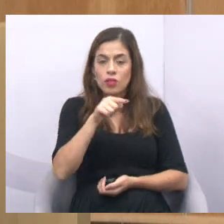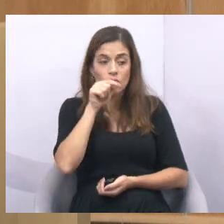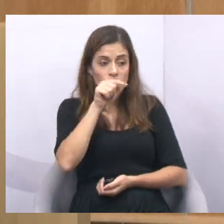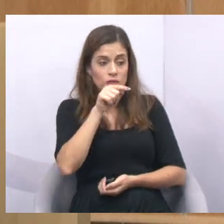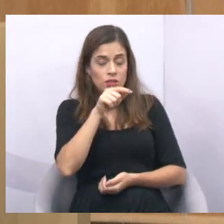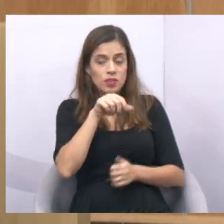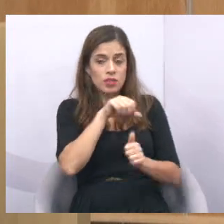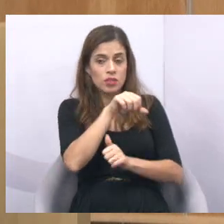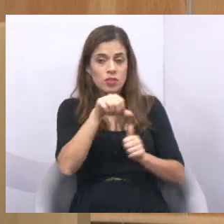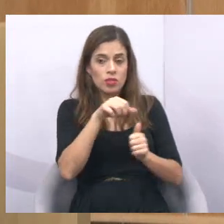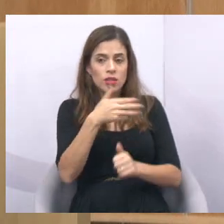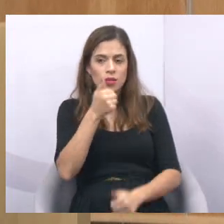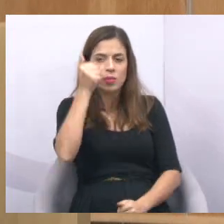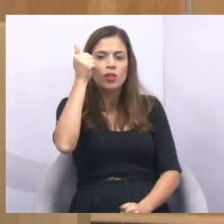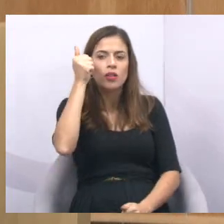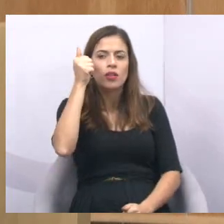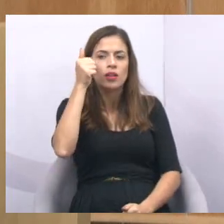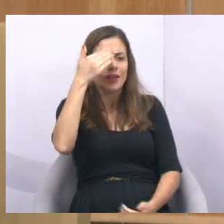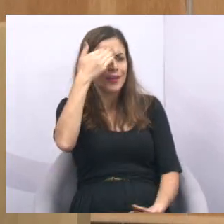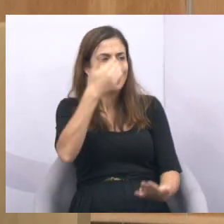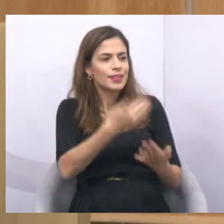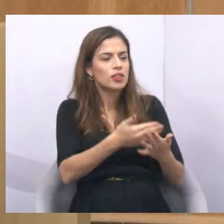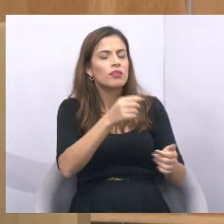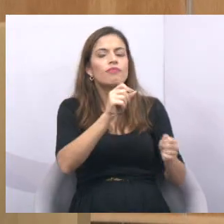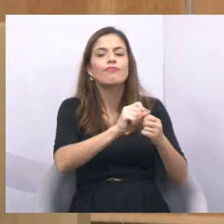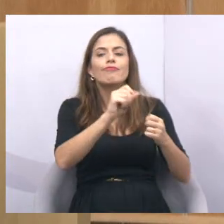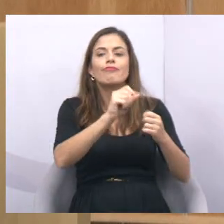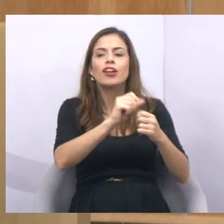melhor. E ele acredita e faz.